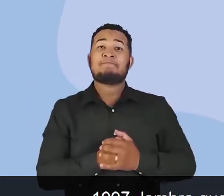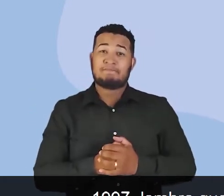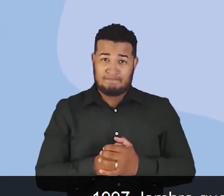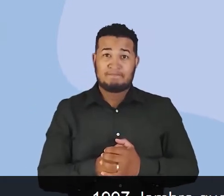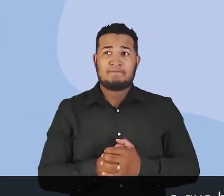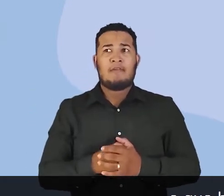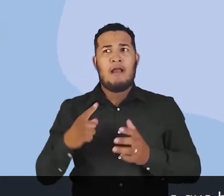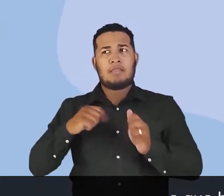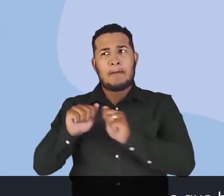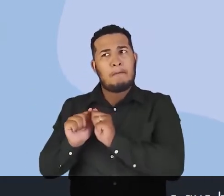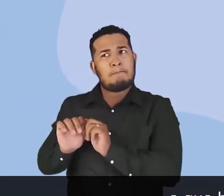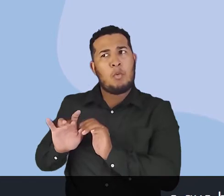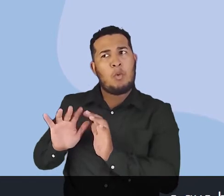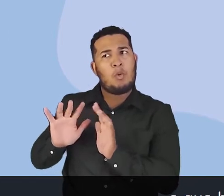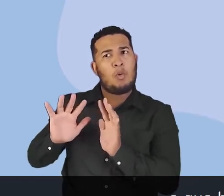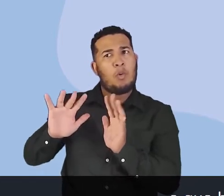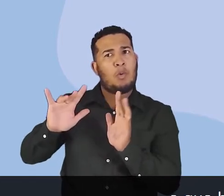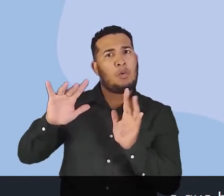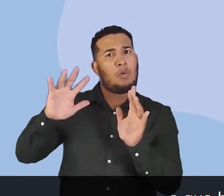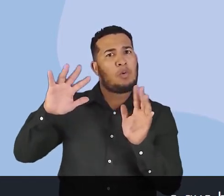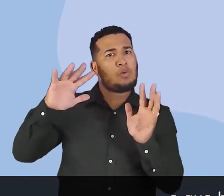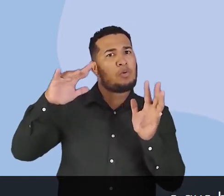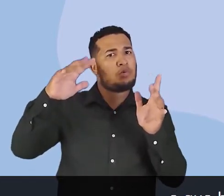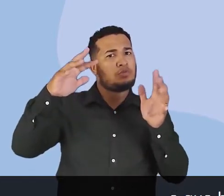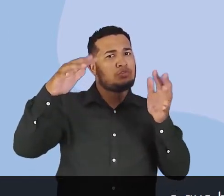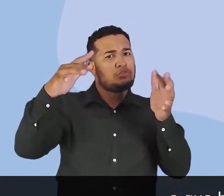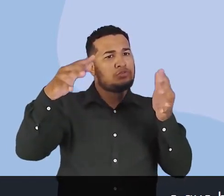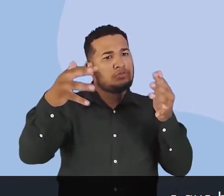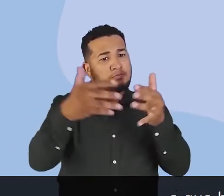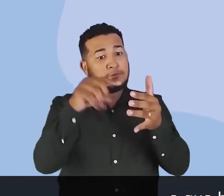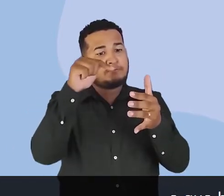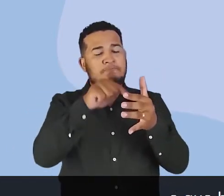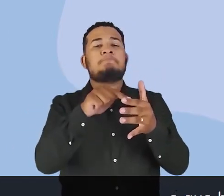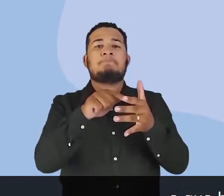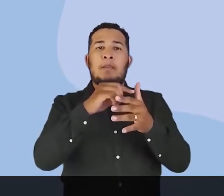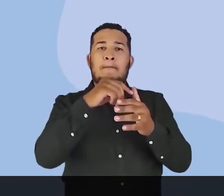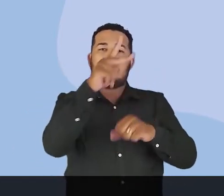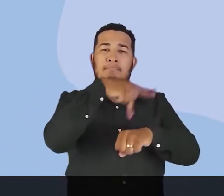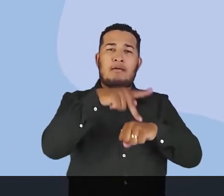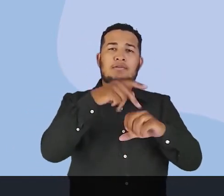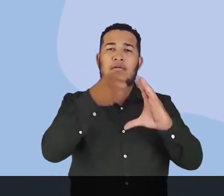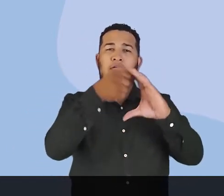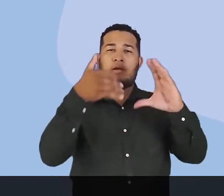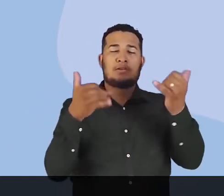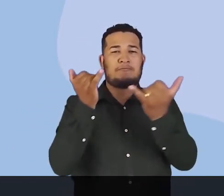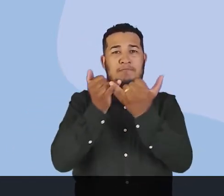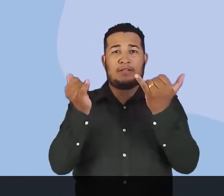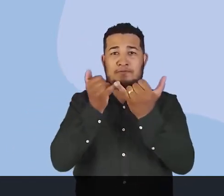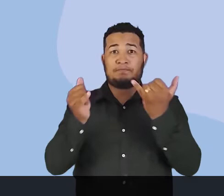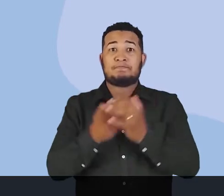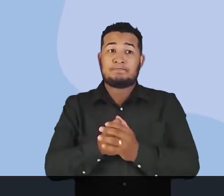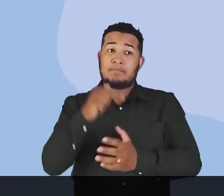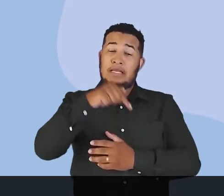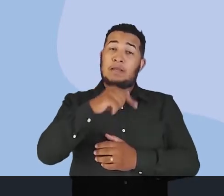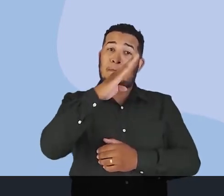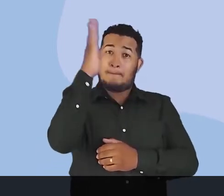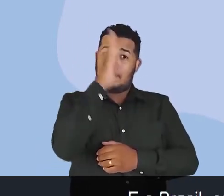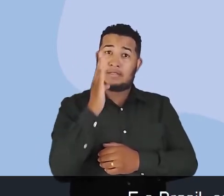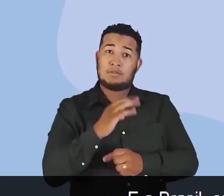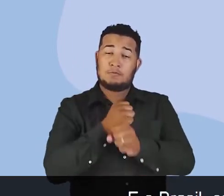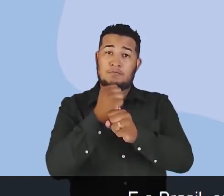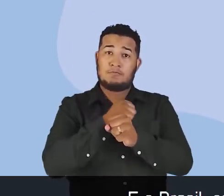mundo e que começaram numa reação em cadeia, chegar a países, né, com algumas características similares.